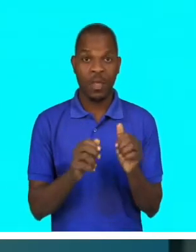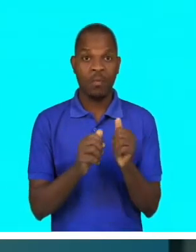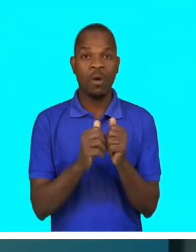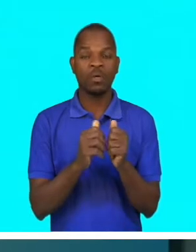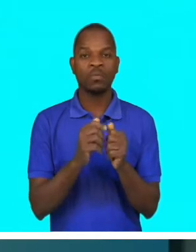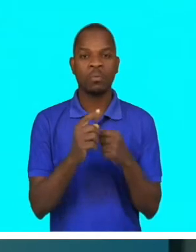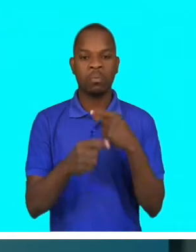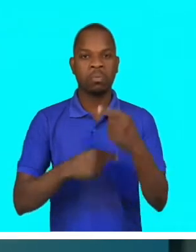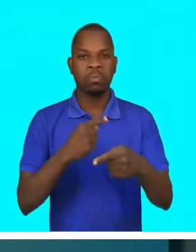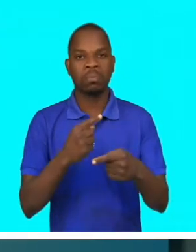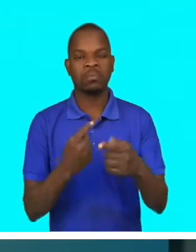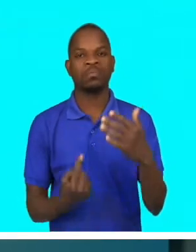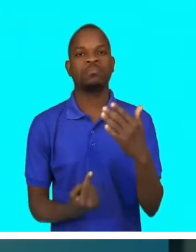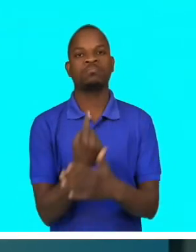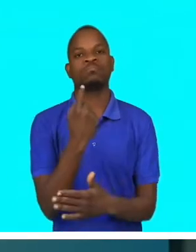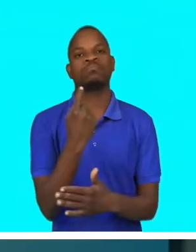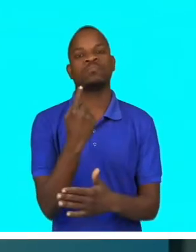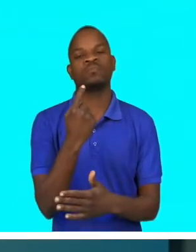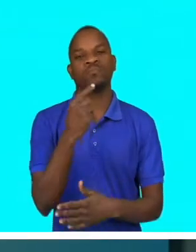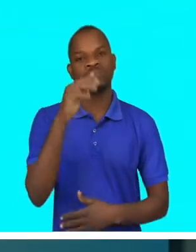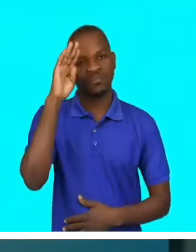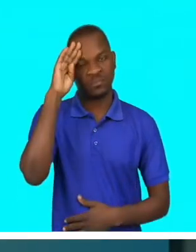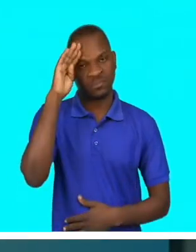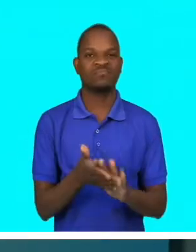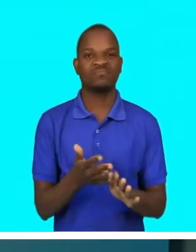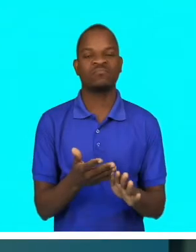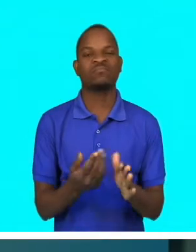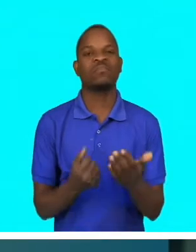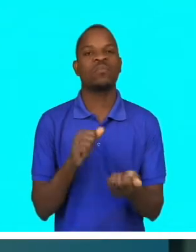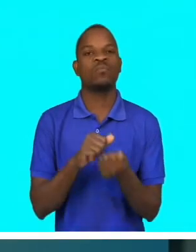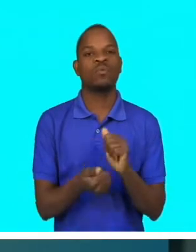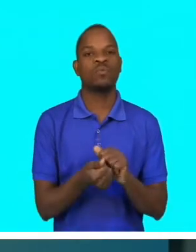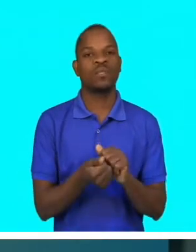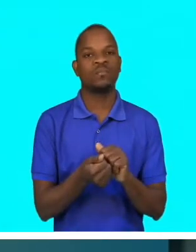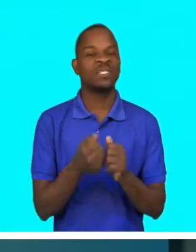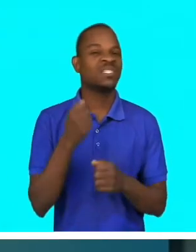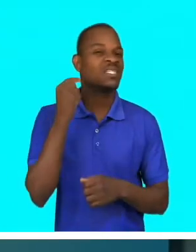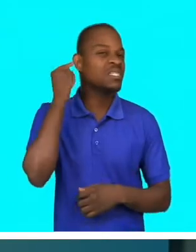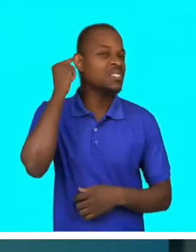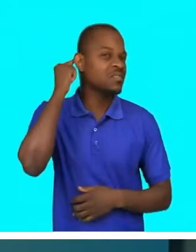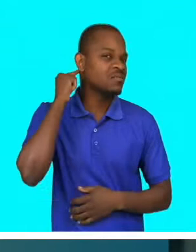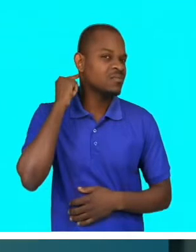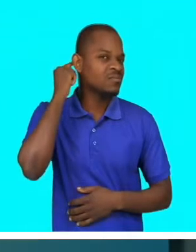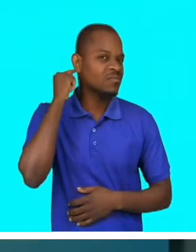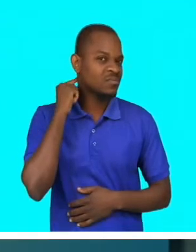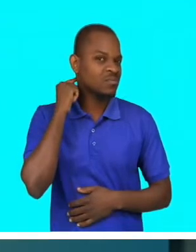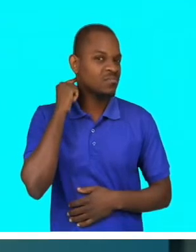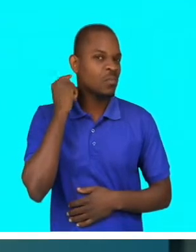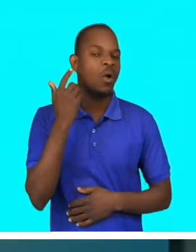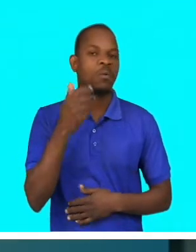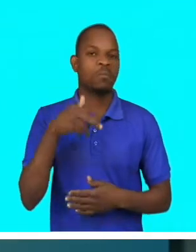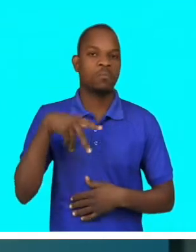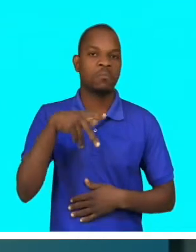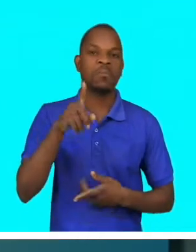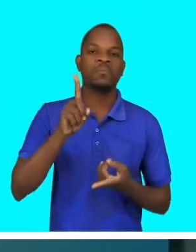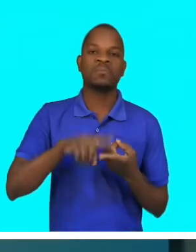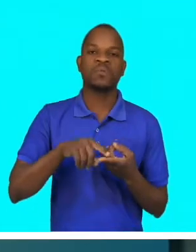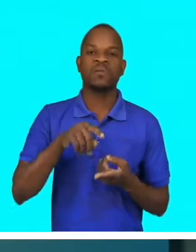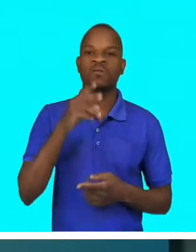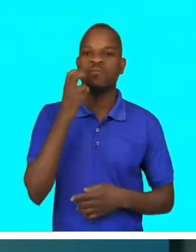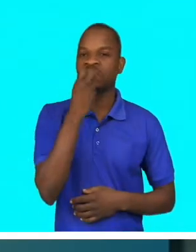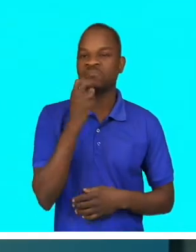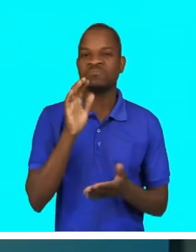tudo, mas de noite para o dia ela mudou. Teve meningite. Depois de sair meningite, ela já não anda, não